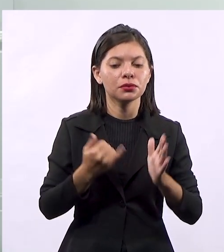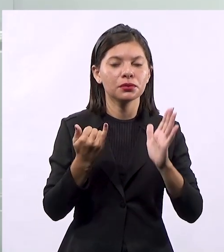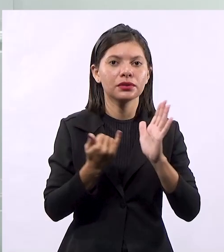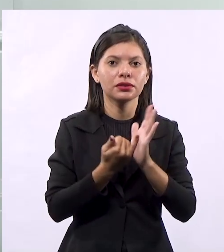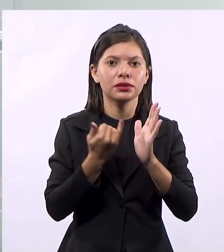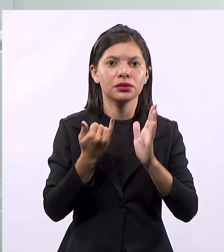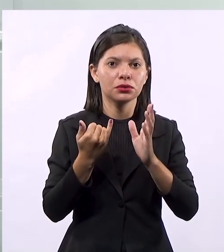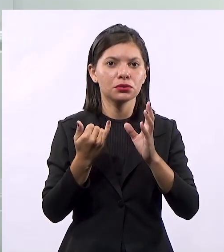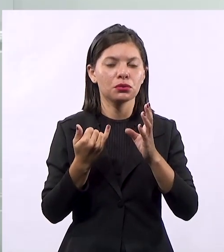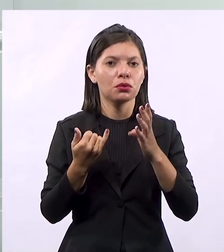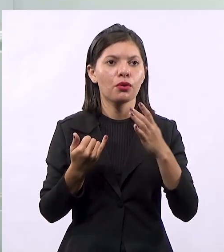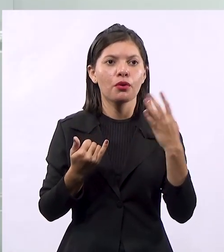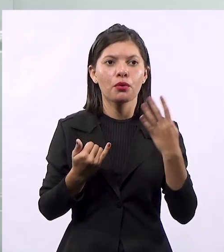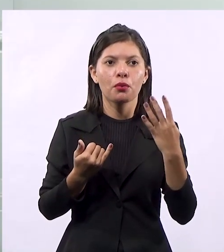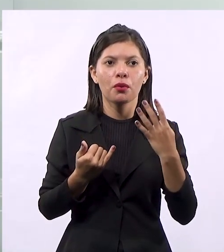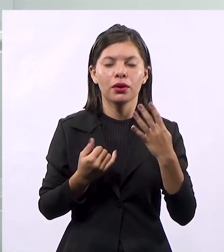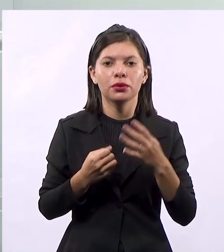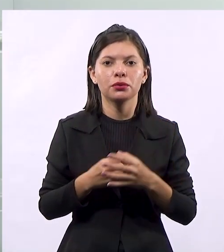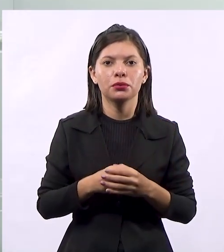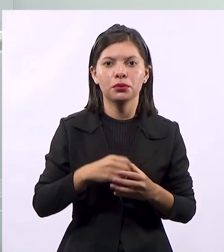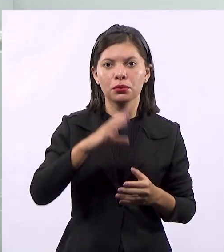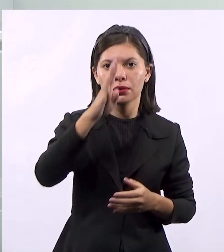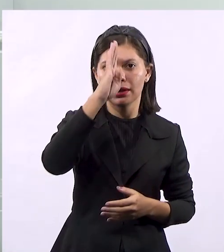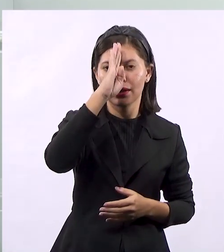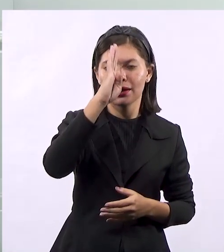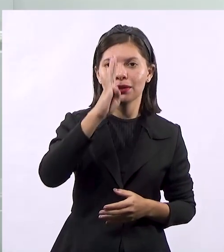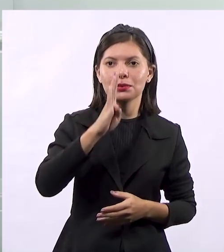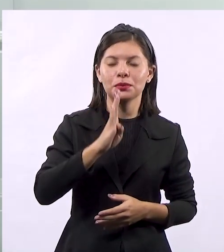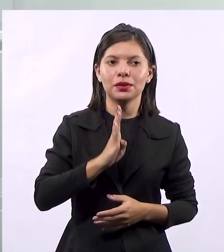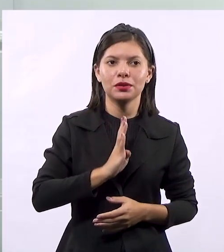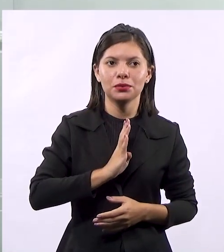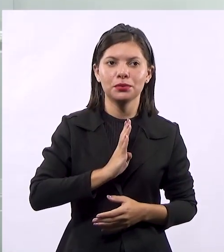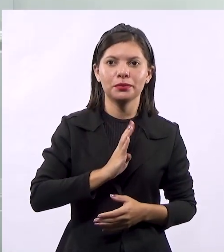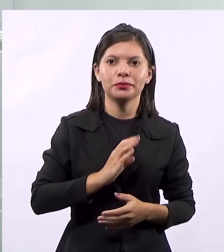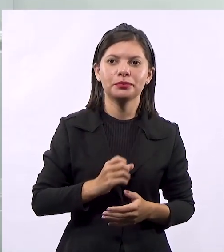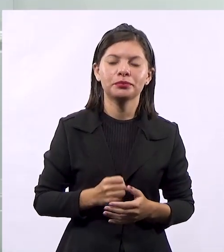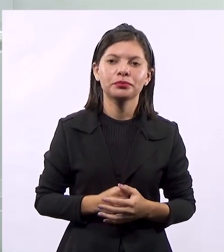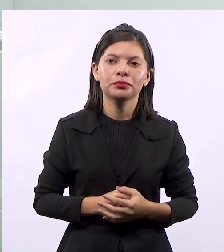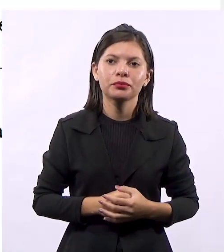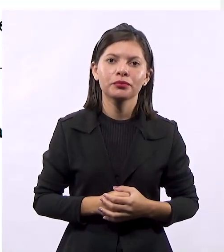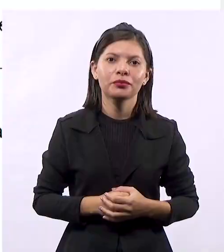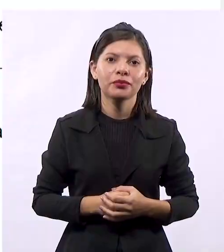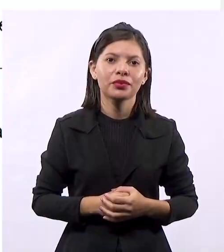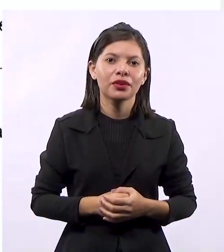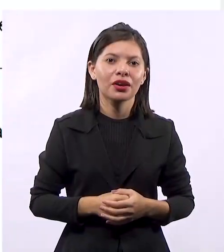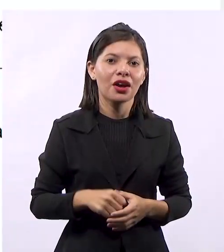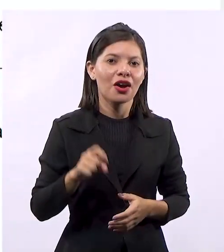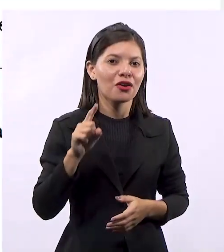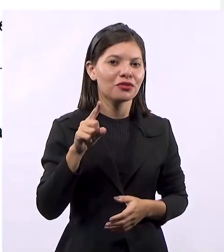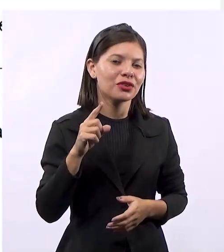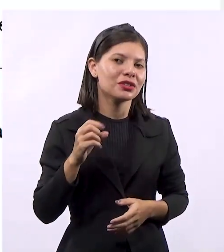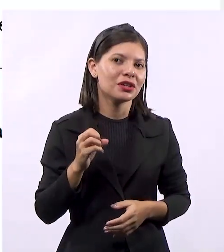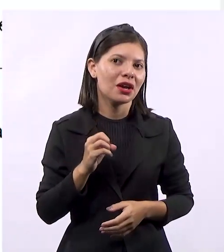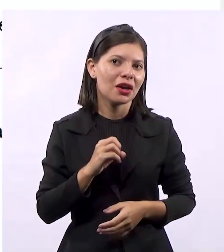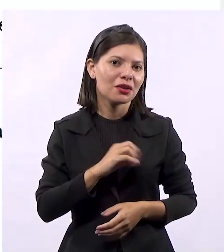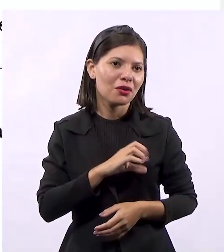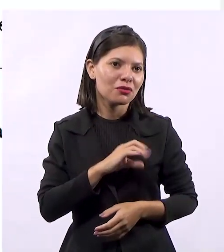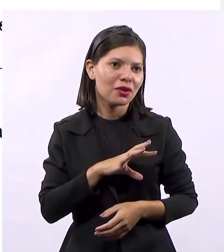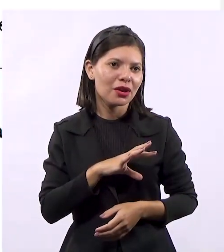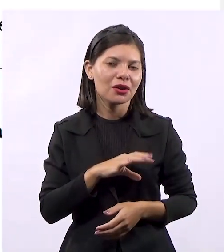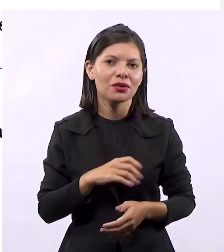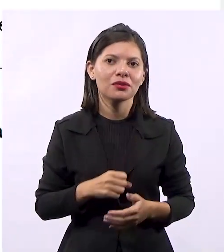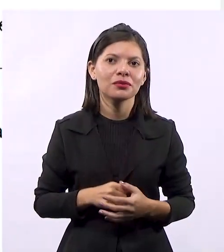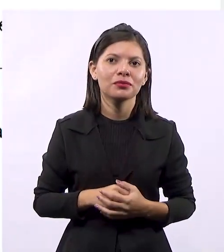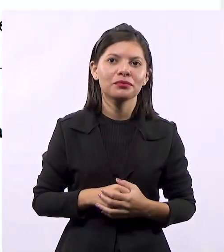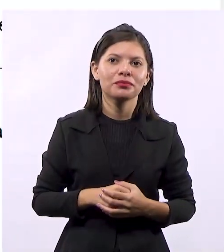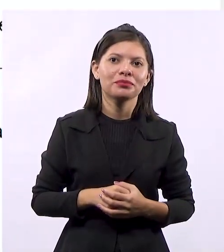e, de fato, dentro da rede, vai poder ter essa liberdade. O inciso 4, gratuidade do ensino